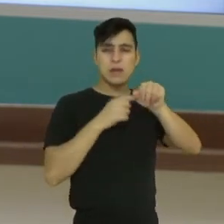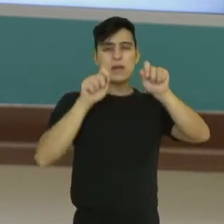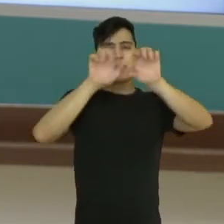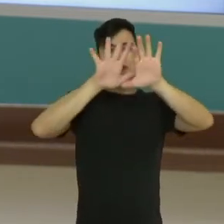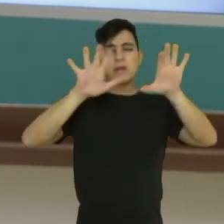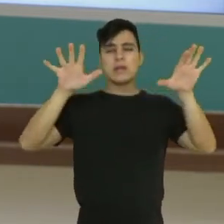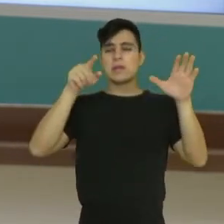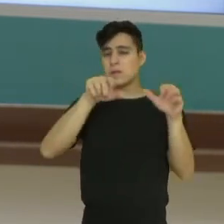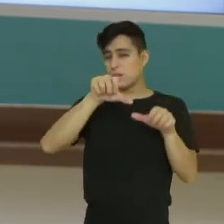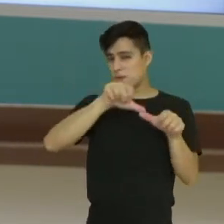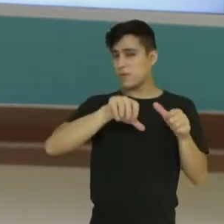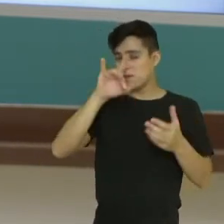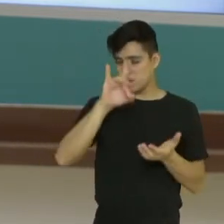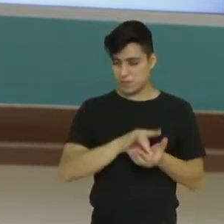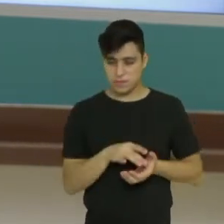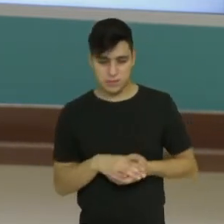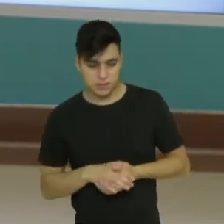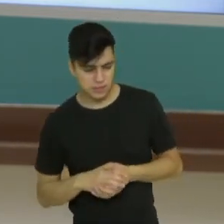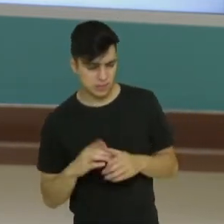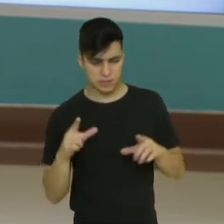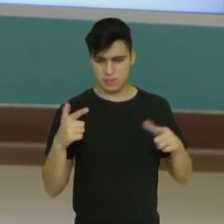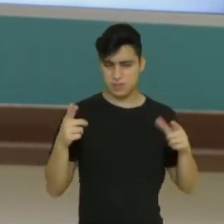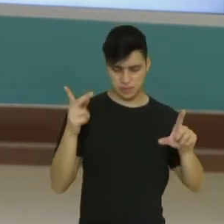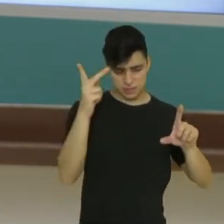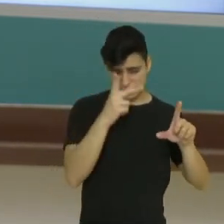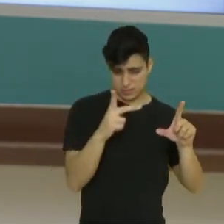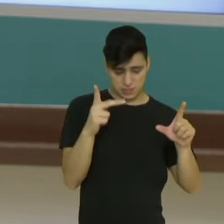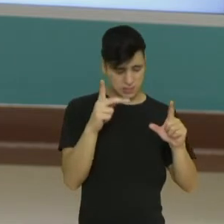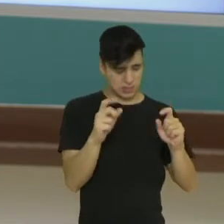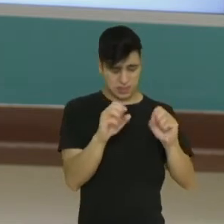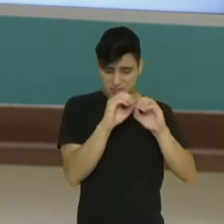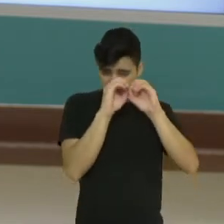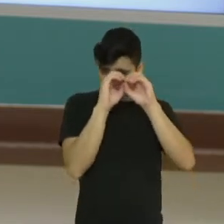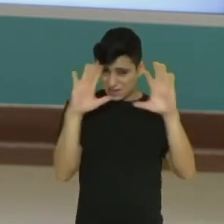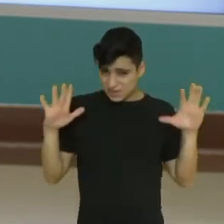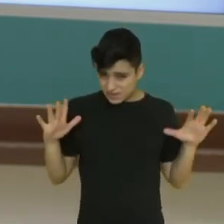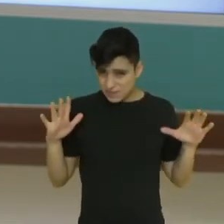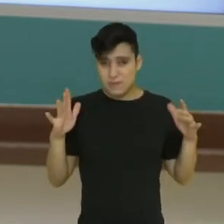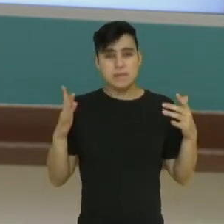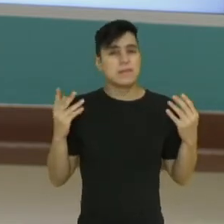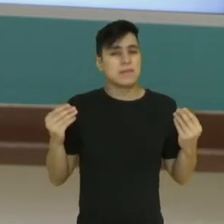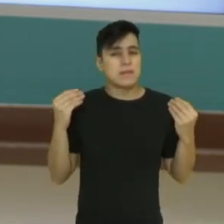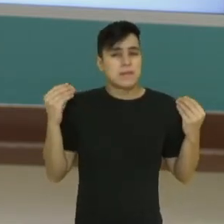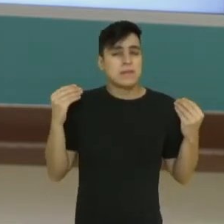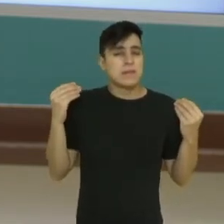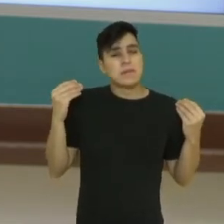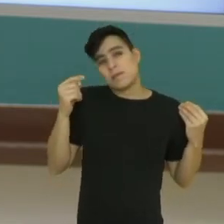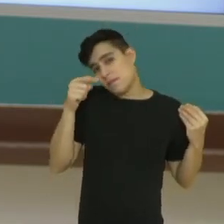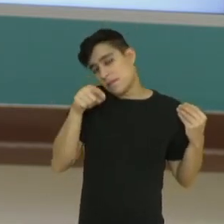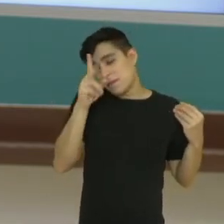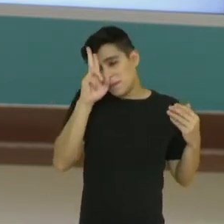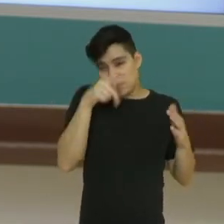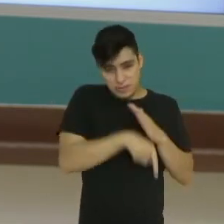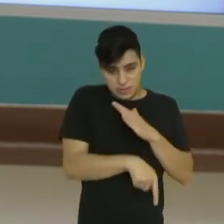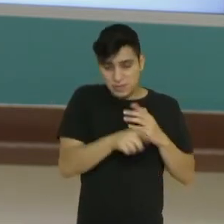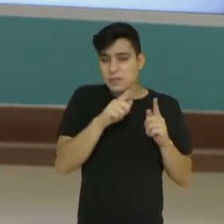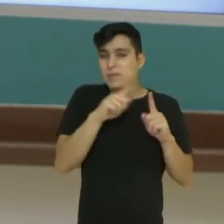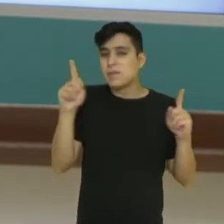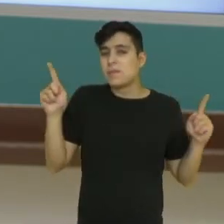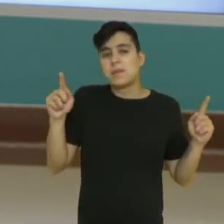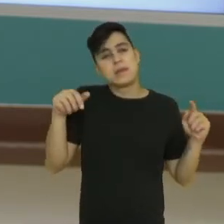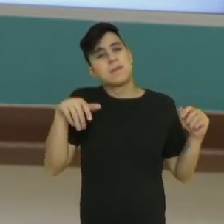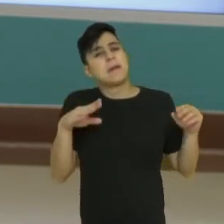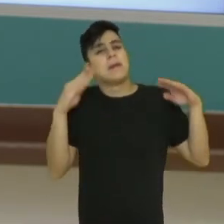transformação. Não temos mais figuras tão grotescas, tão, vamos colocar, nítidas ao extremo, mas nós temos algo